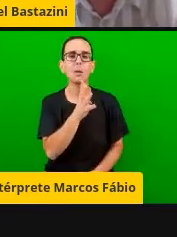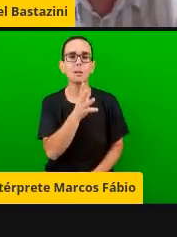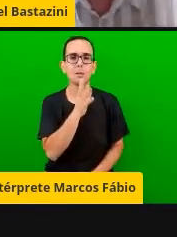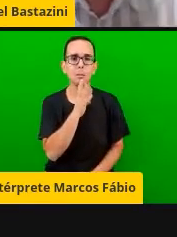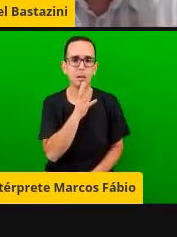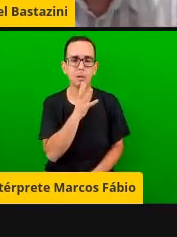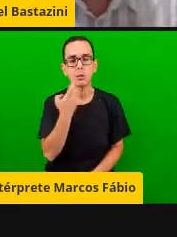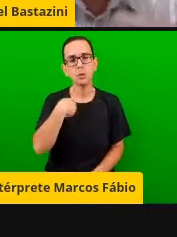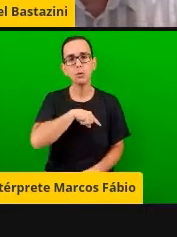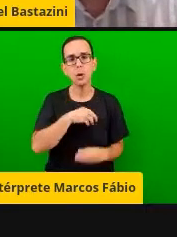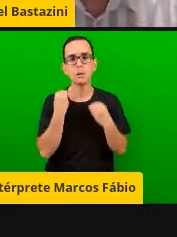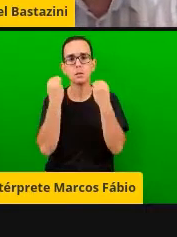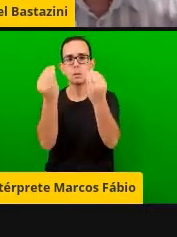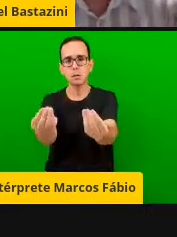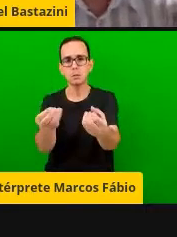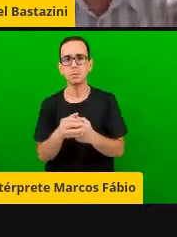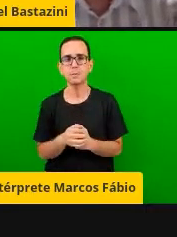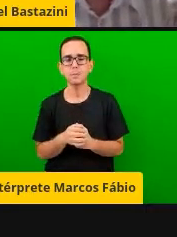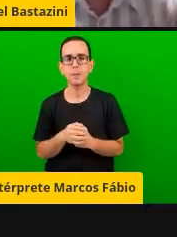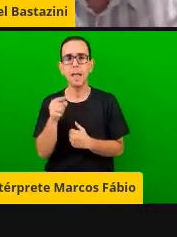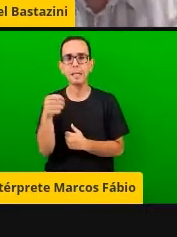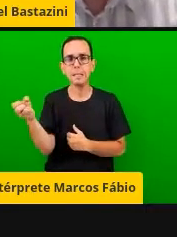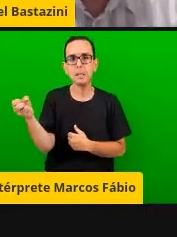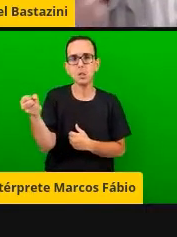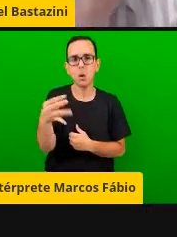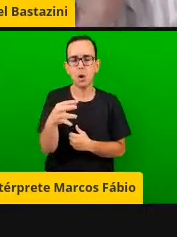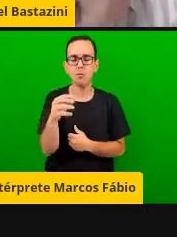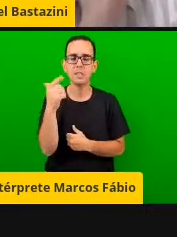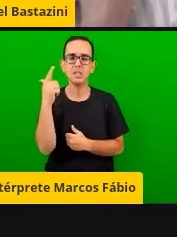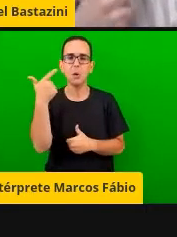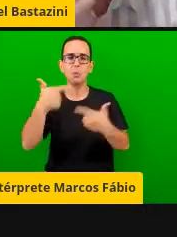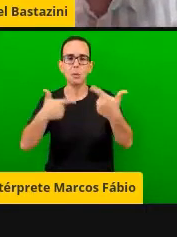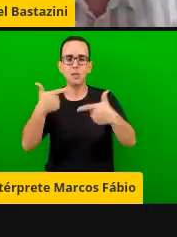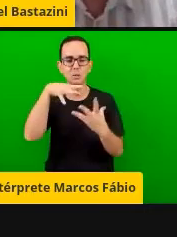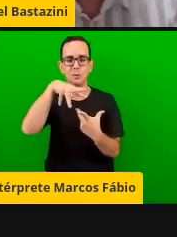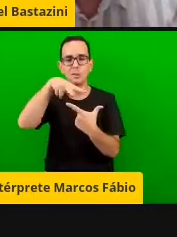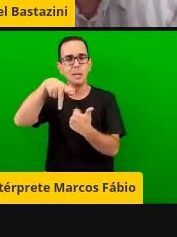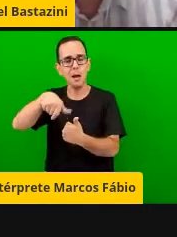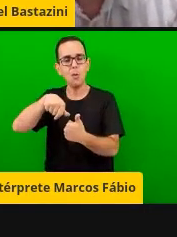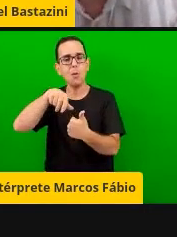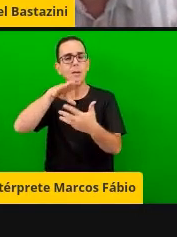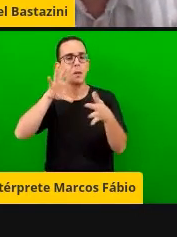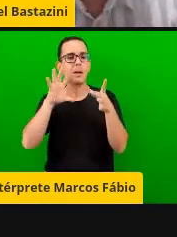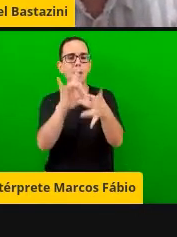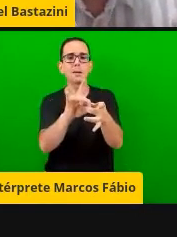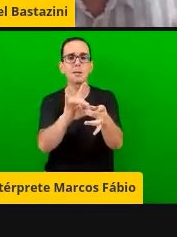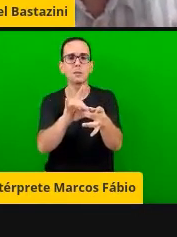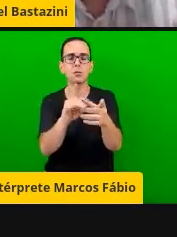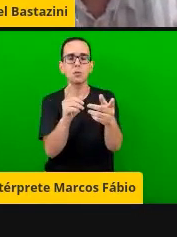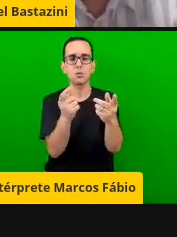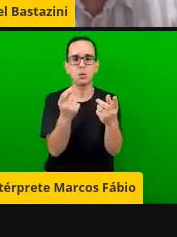trazer aqui, tá? Essa nova ordem geopolítica mundial, ela está associada, sobretudo, a aspectos